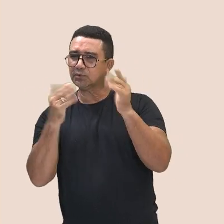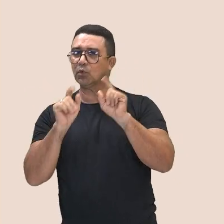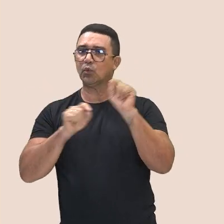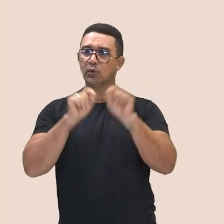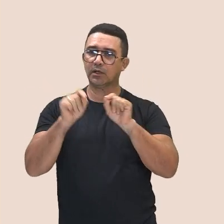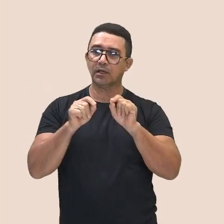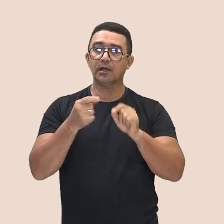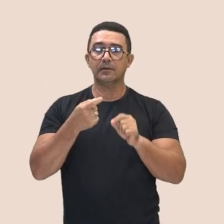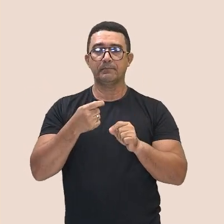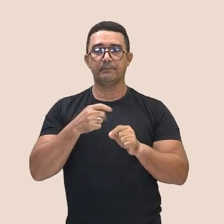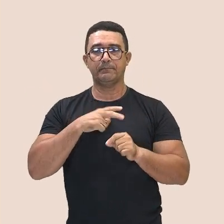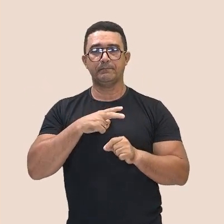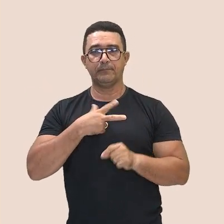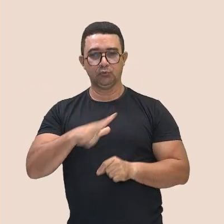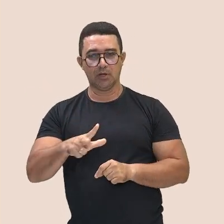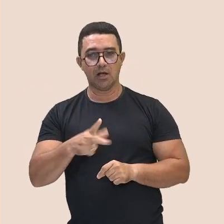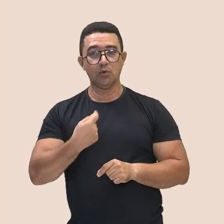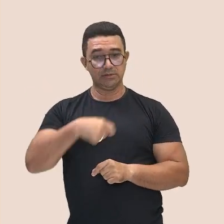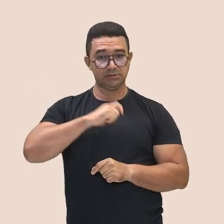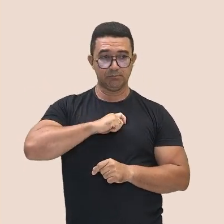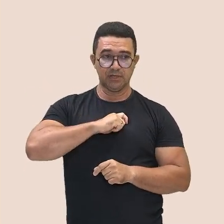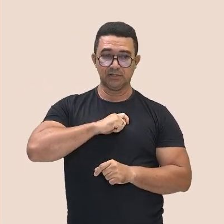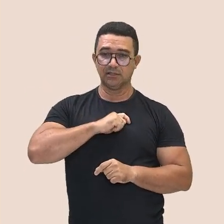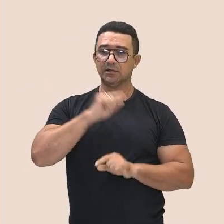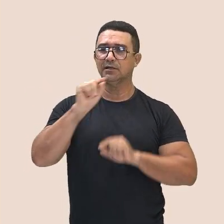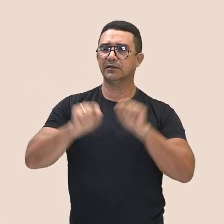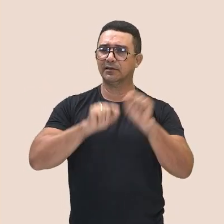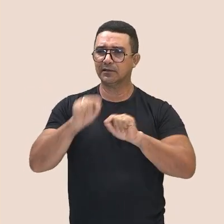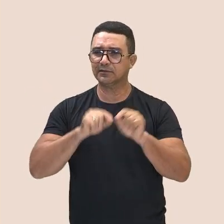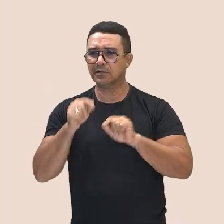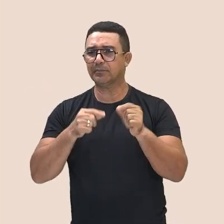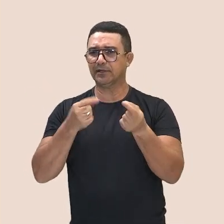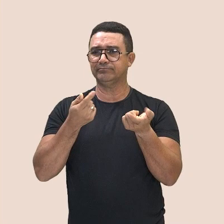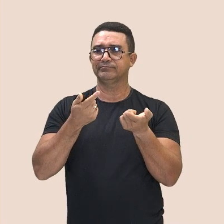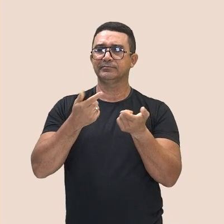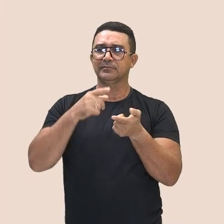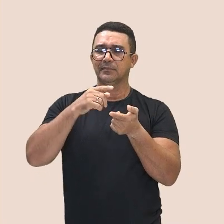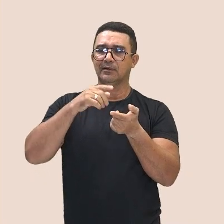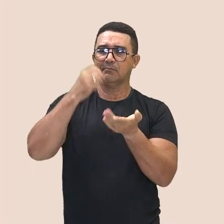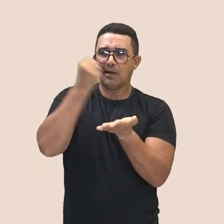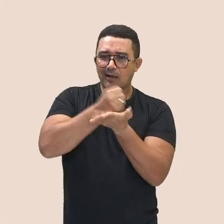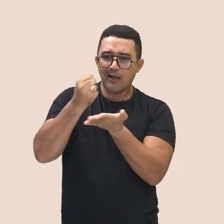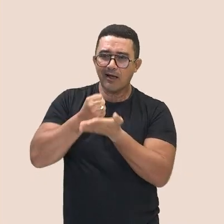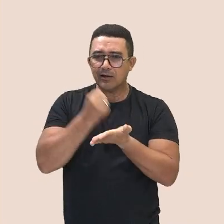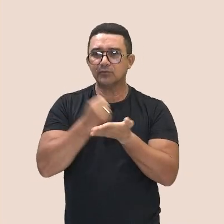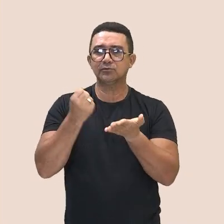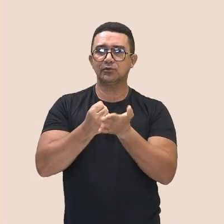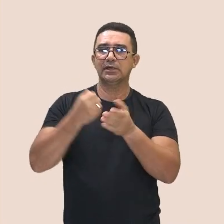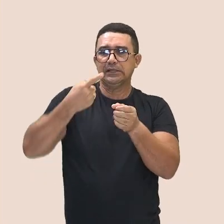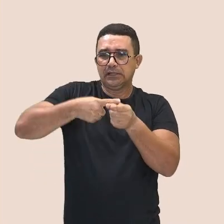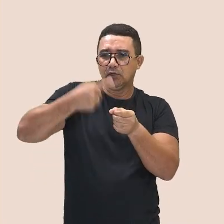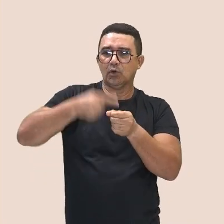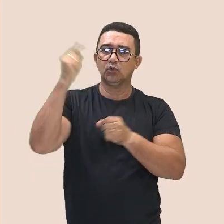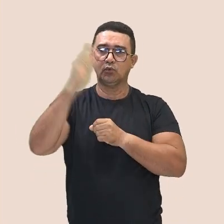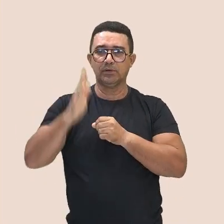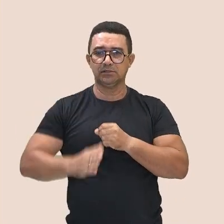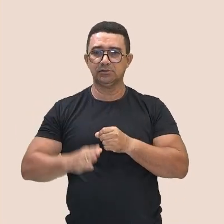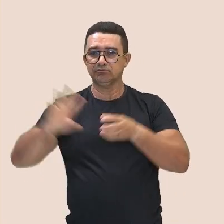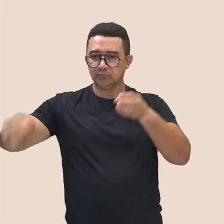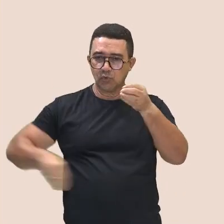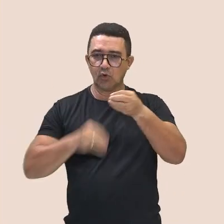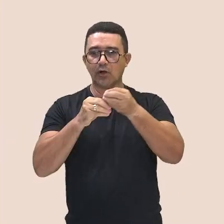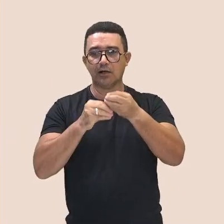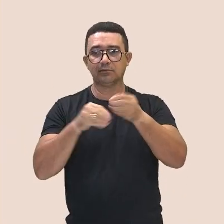entre Portugal e Espanha que legalizaram a ocupação portuguesa em direção ao interior do Brasil e incorporaram a